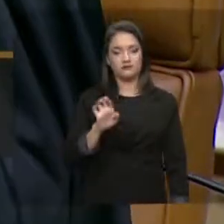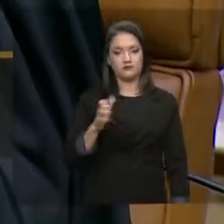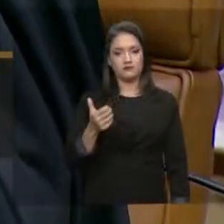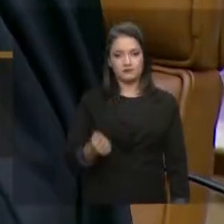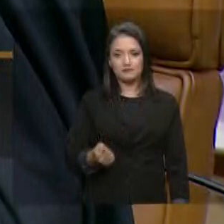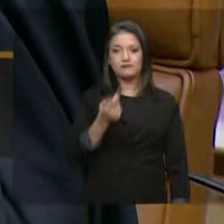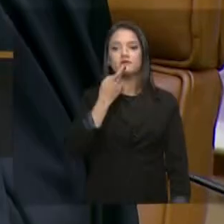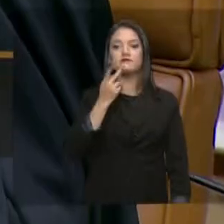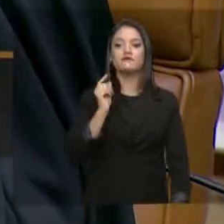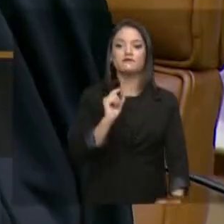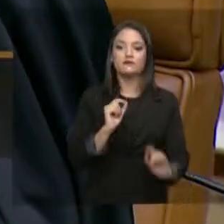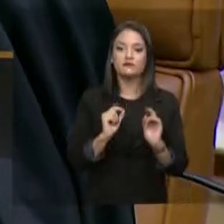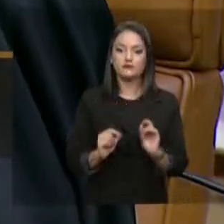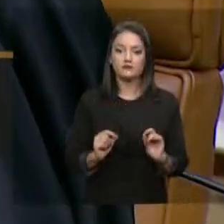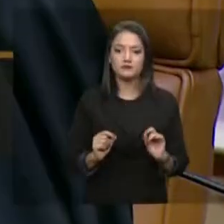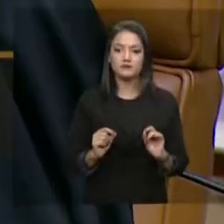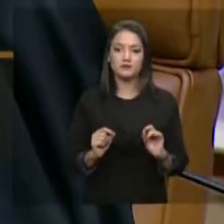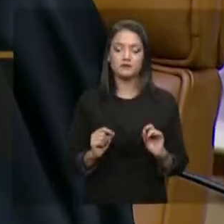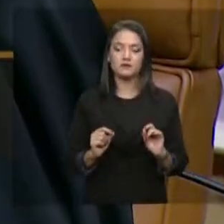que aplica-se